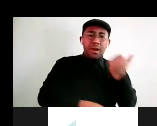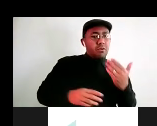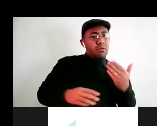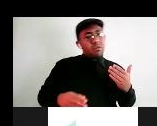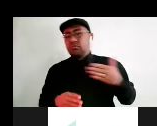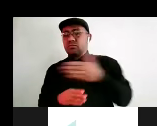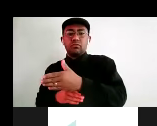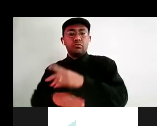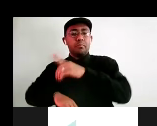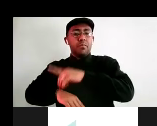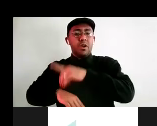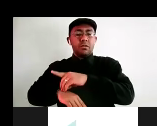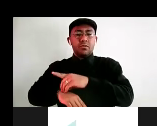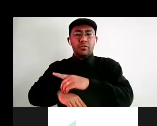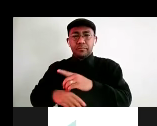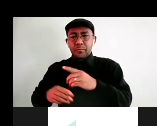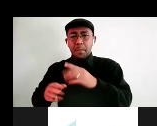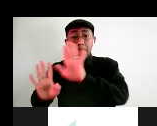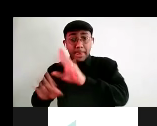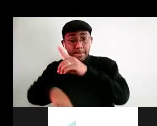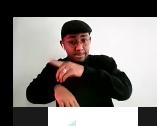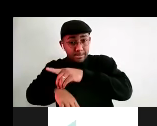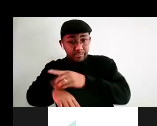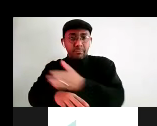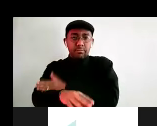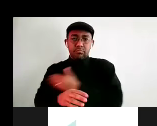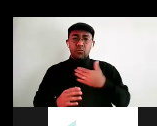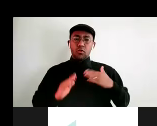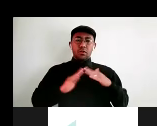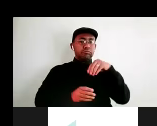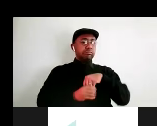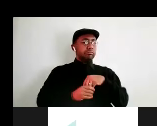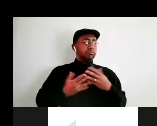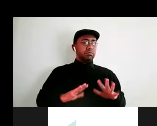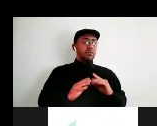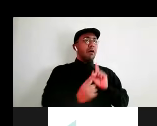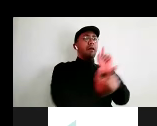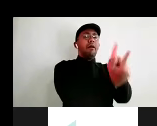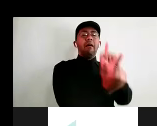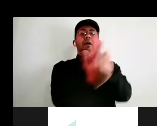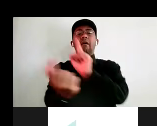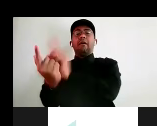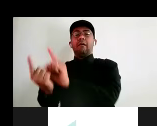que tente se isolar. Não é uma doença que